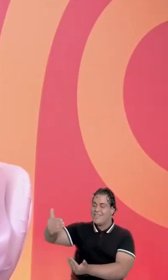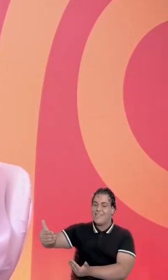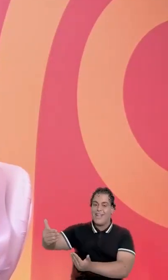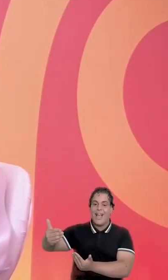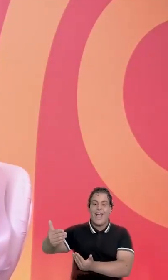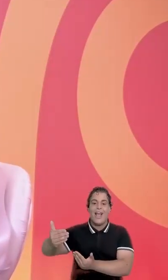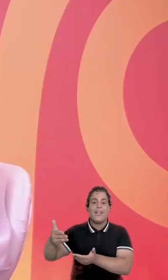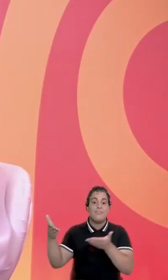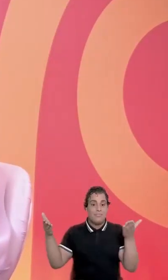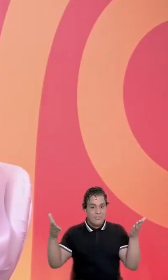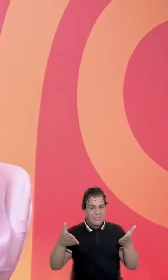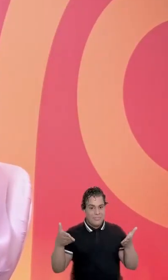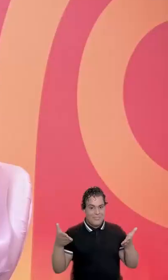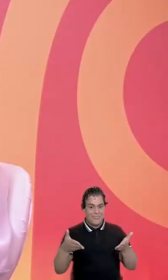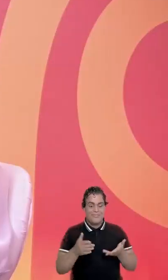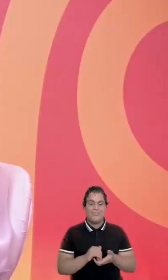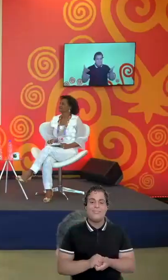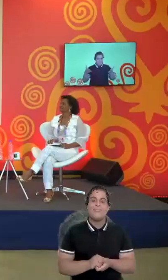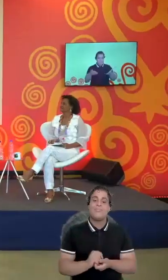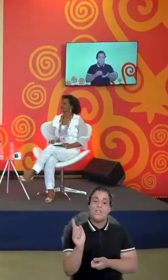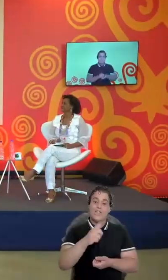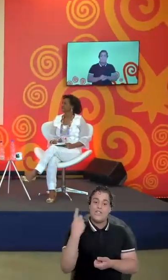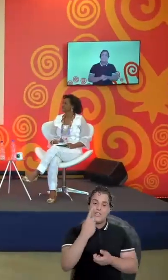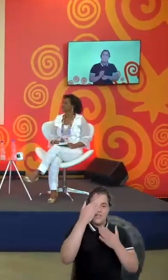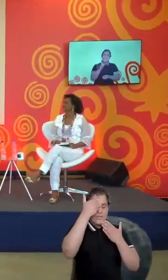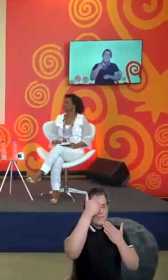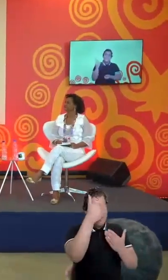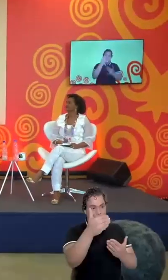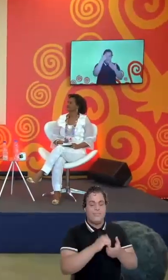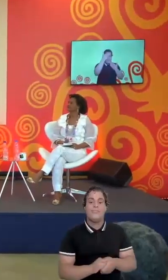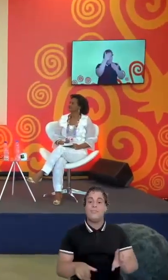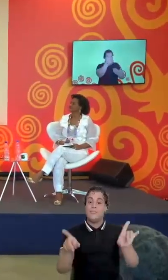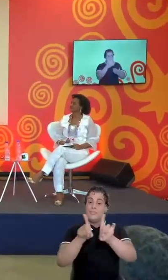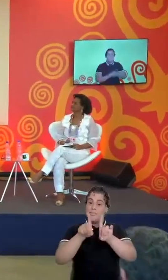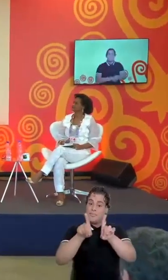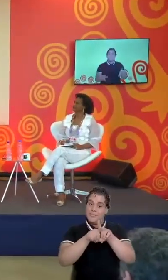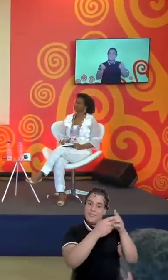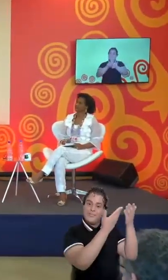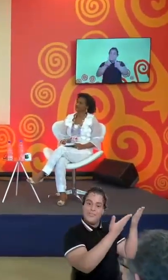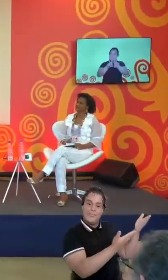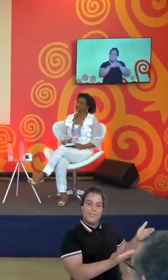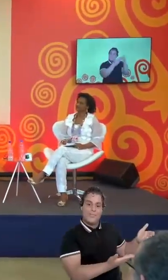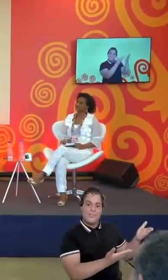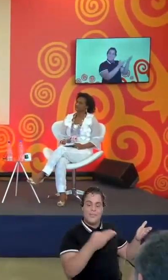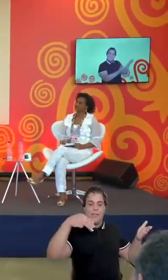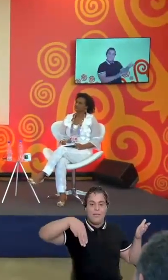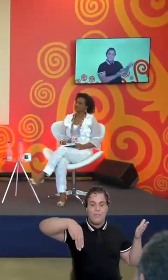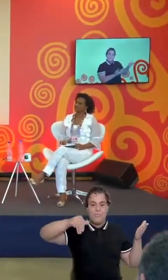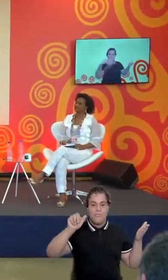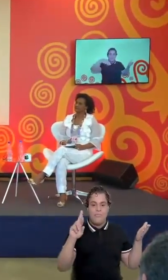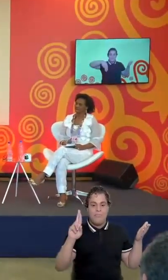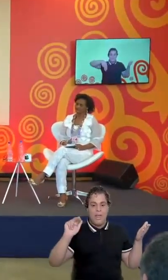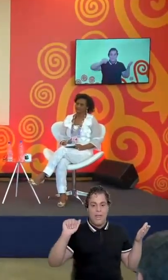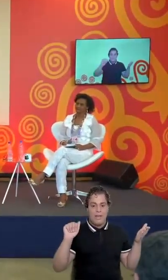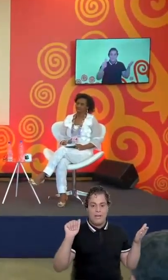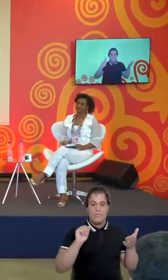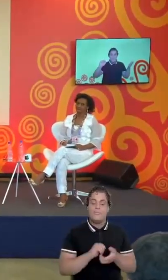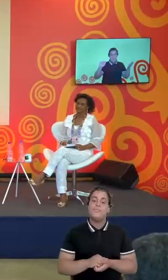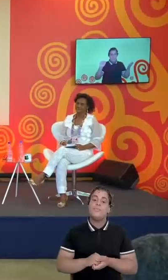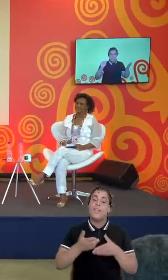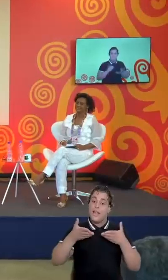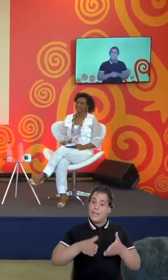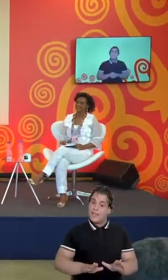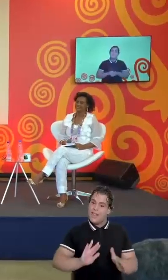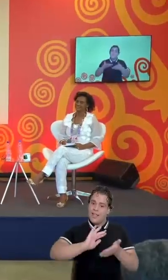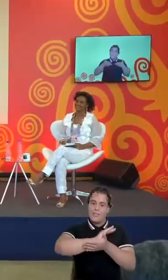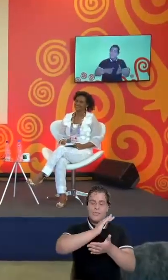Libras. Esses se intercalam ao longo do vídeo entre diferentes mulheres e homens que trajam blusa preta. Eles traduzem simultaneamente tudo o que é